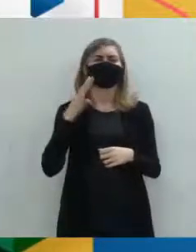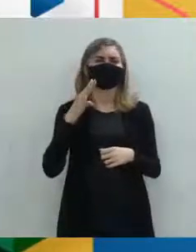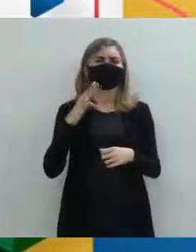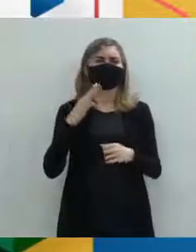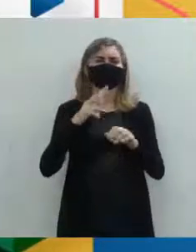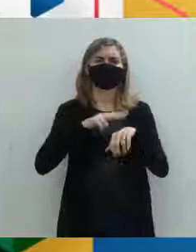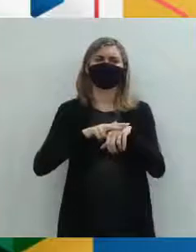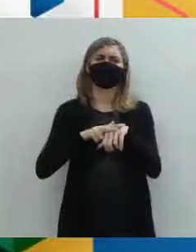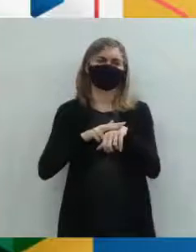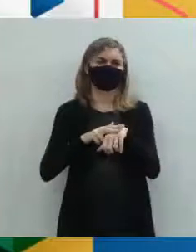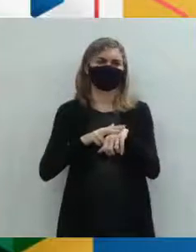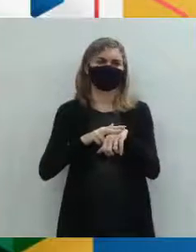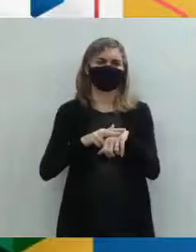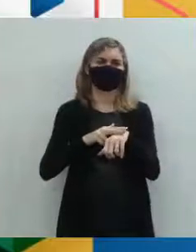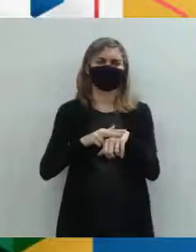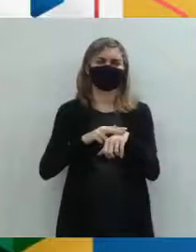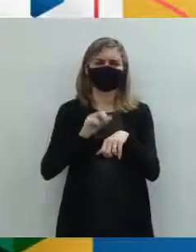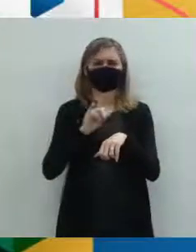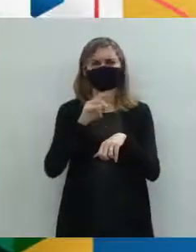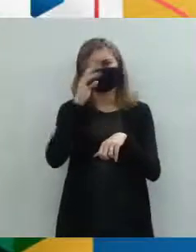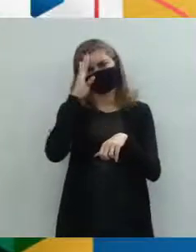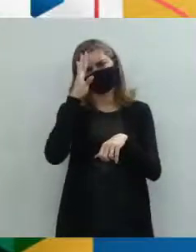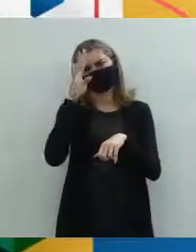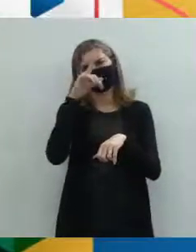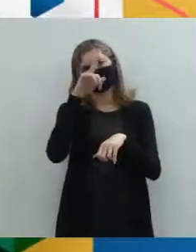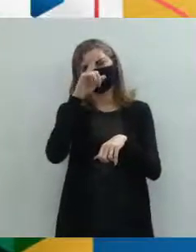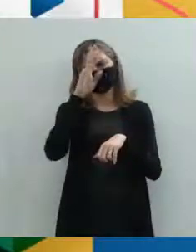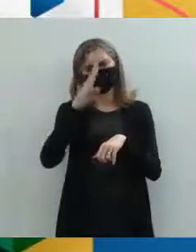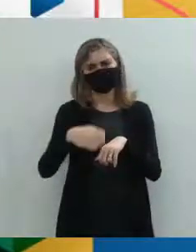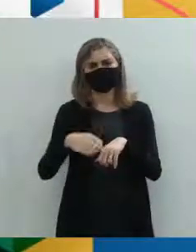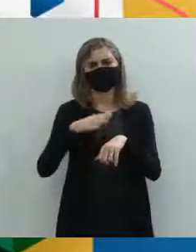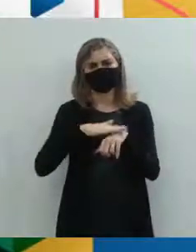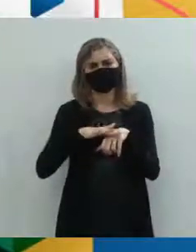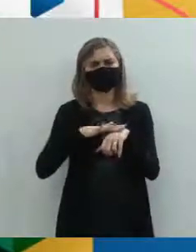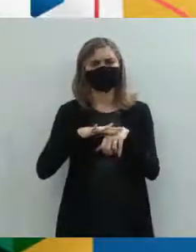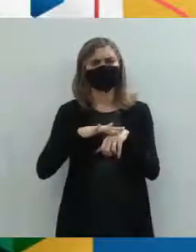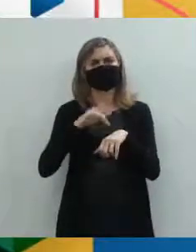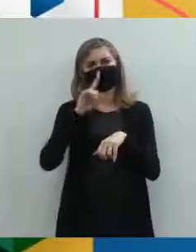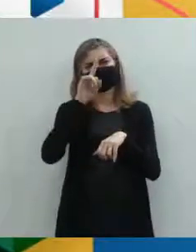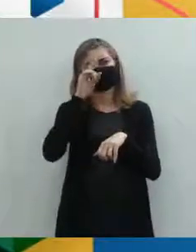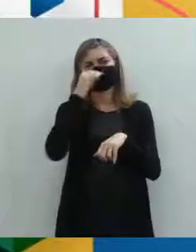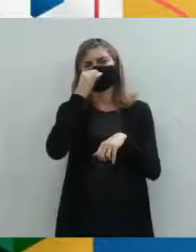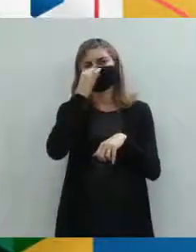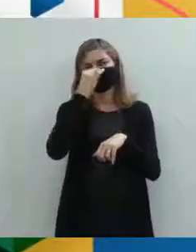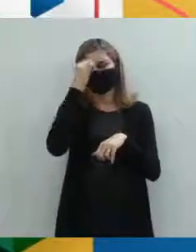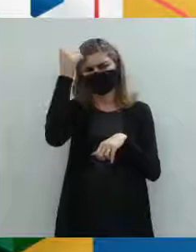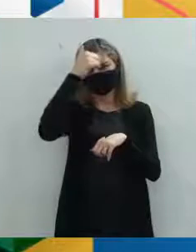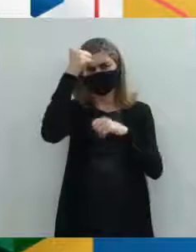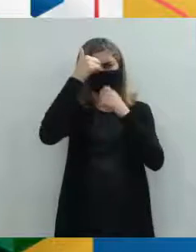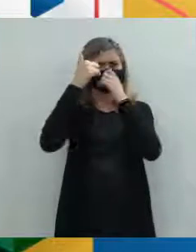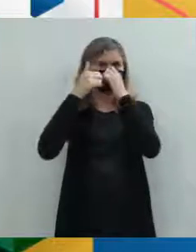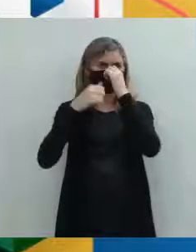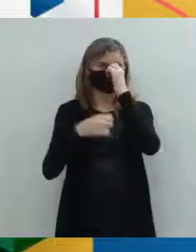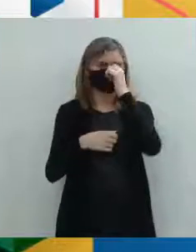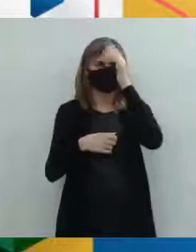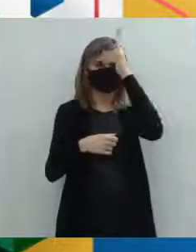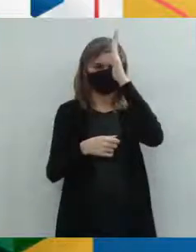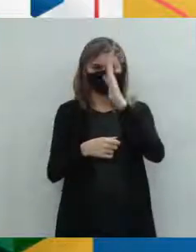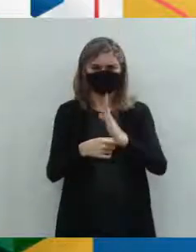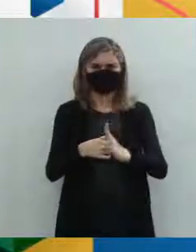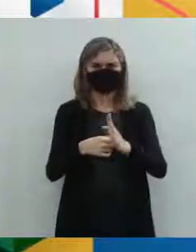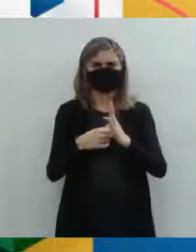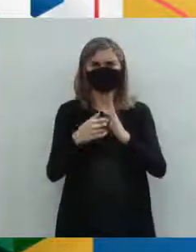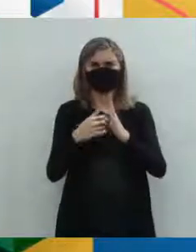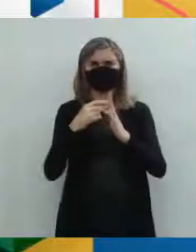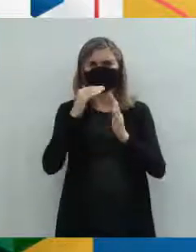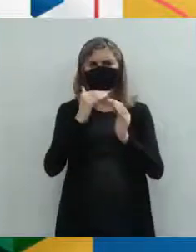de verde, né? Então, se essa linha vertical principal, que está pintada lá em cima, na primeira caixinha, ela estiver acima